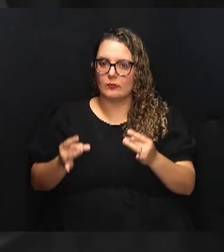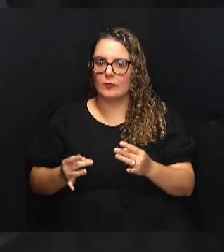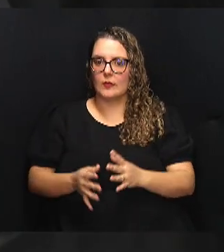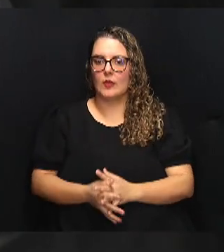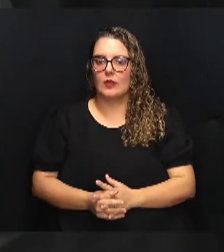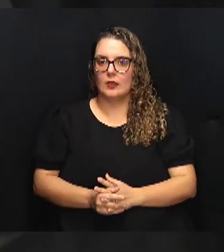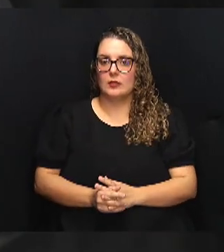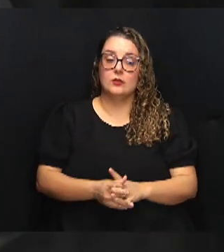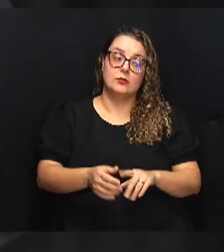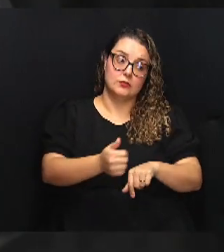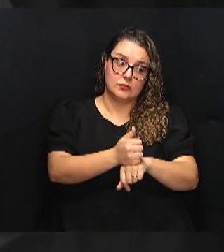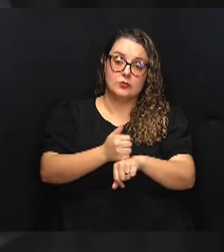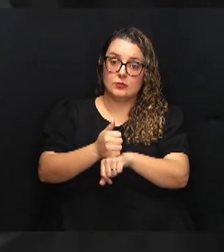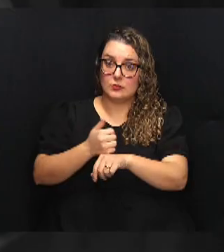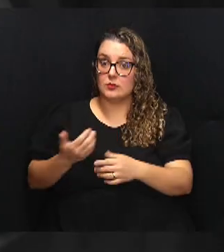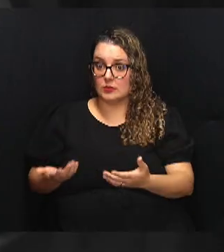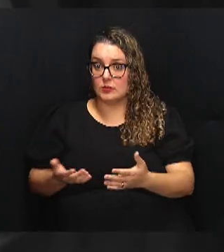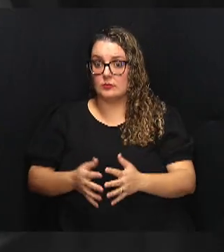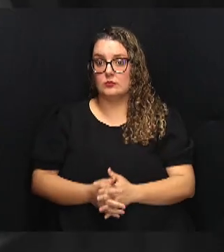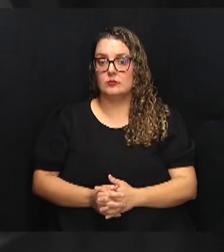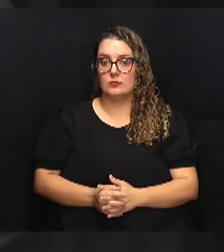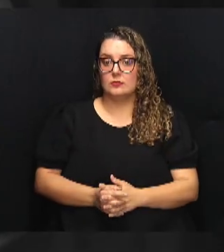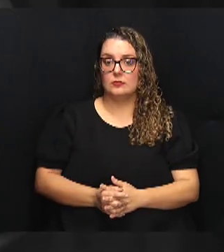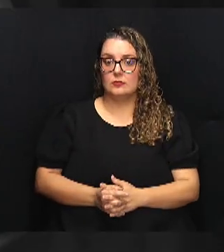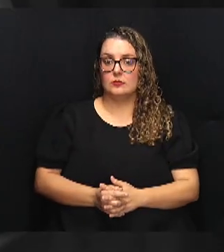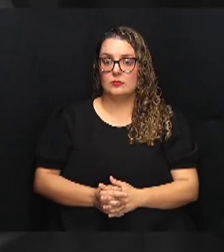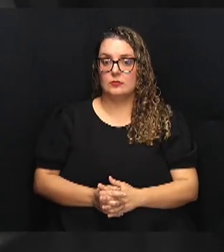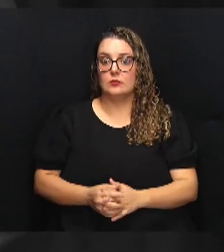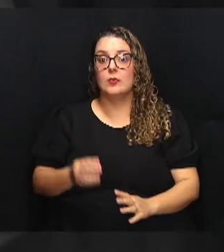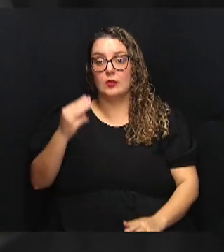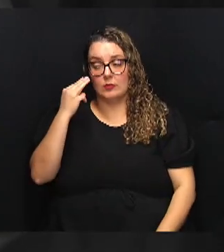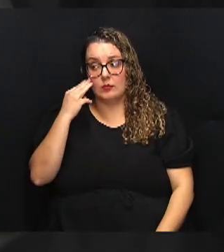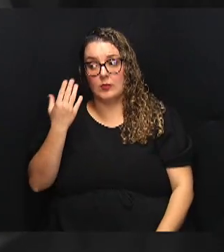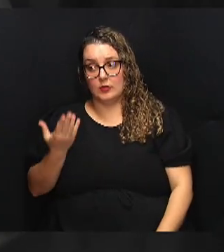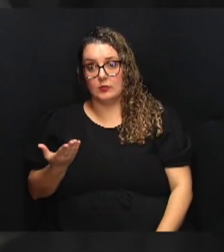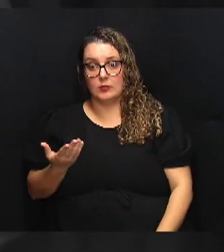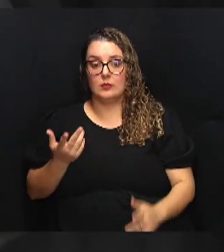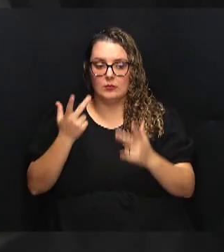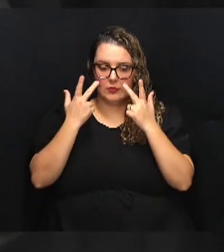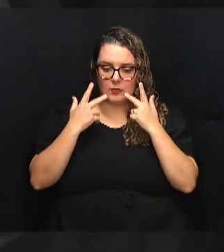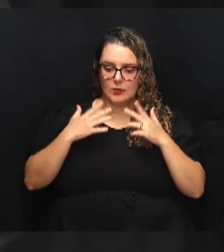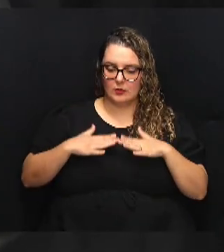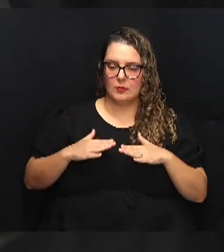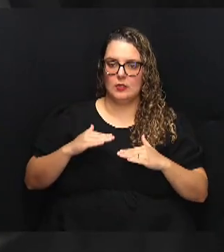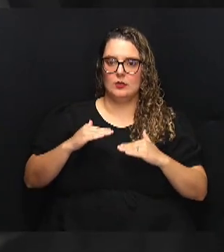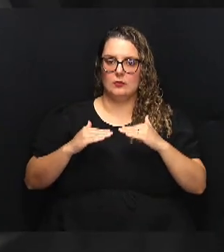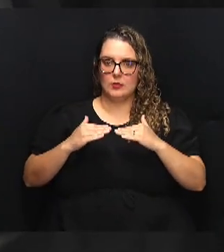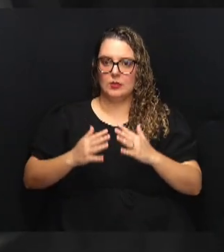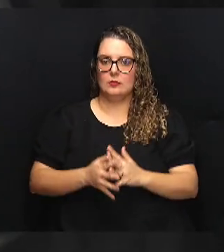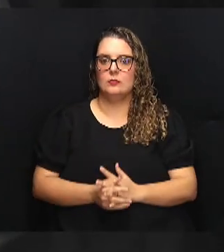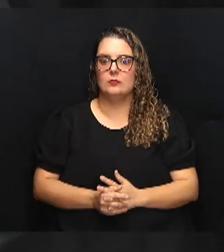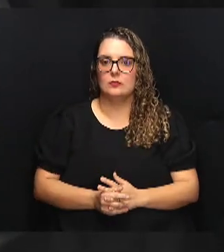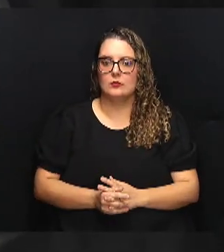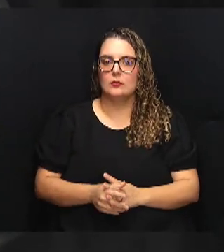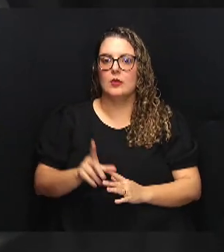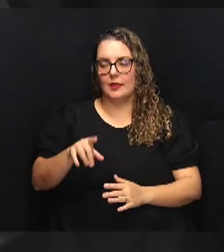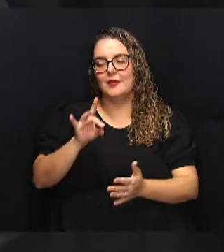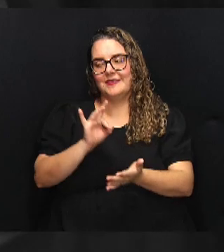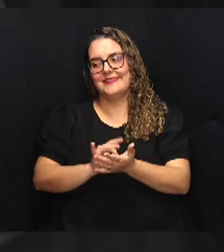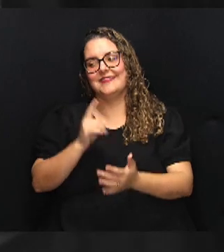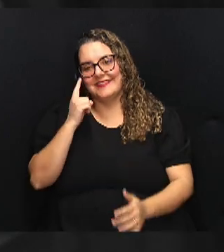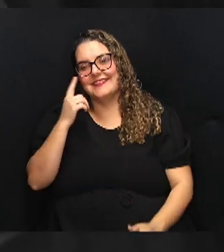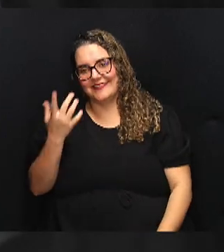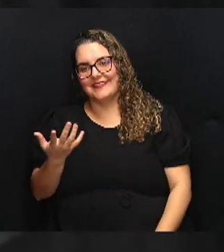de profissionais que estejam mentalmente tranquilos, equilibrados. Então essa realmente foi uma